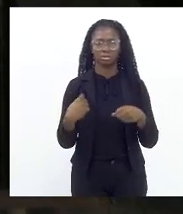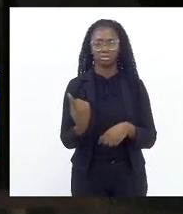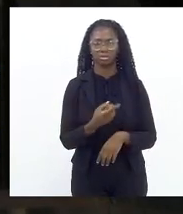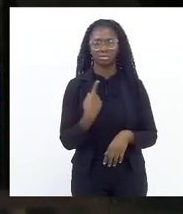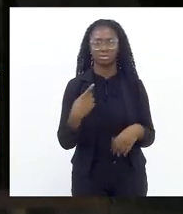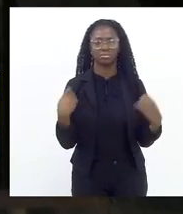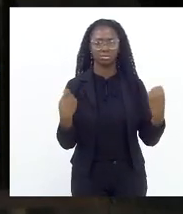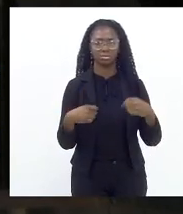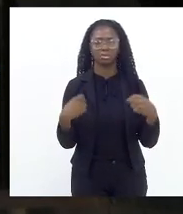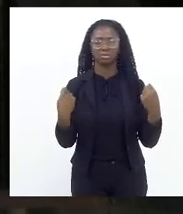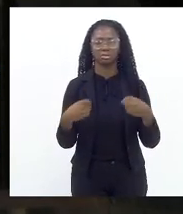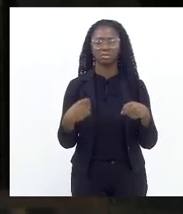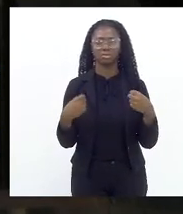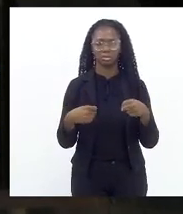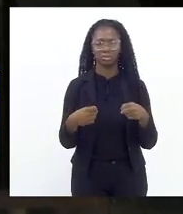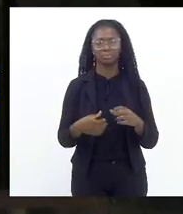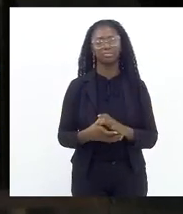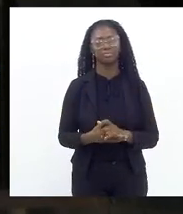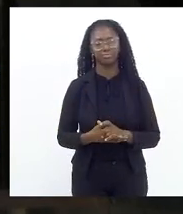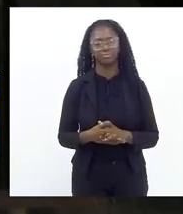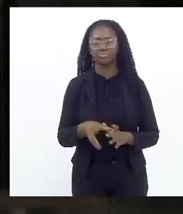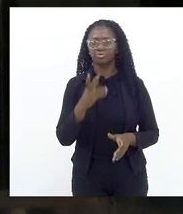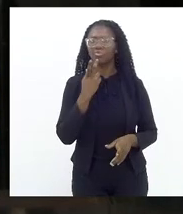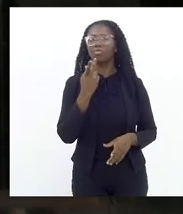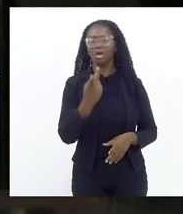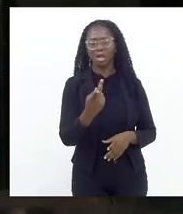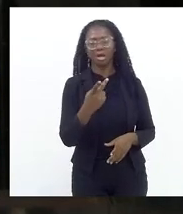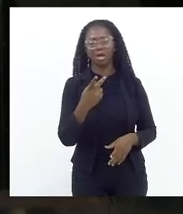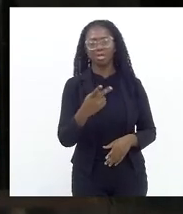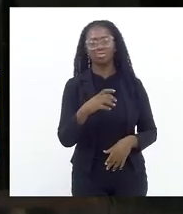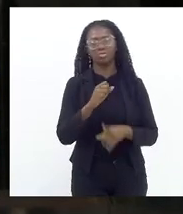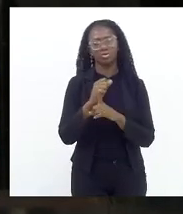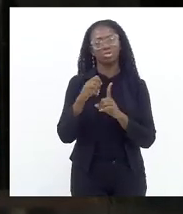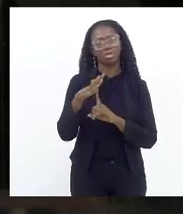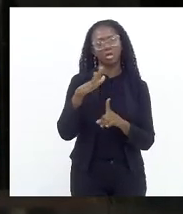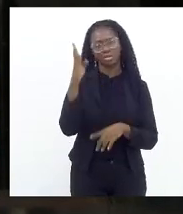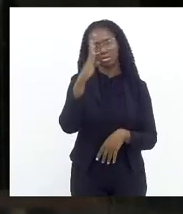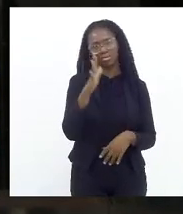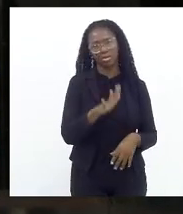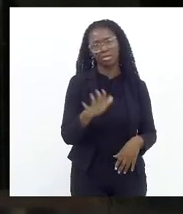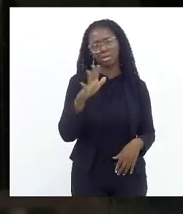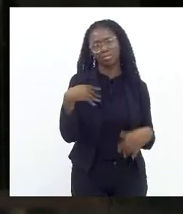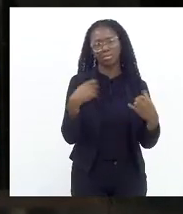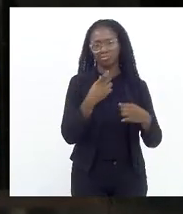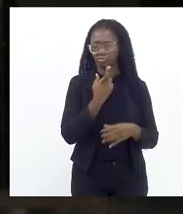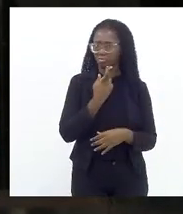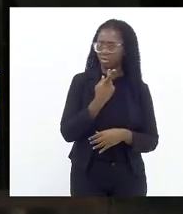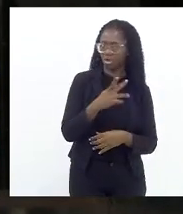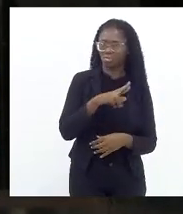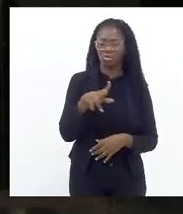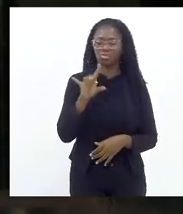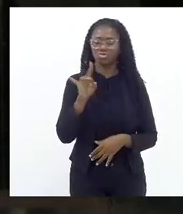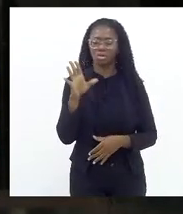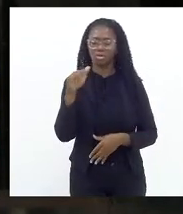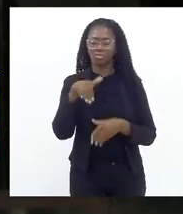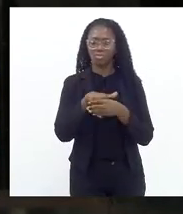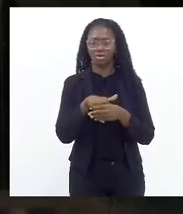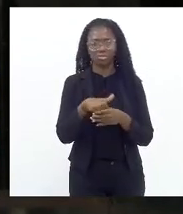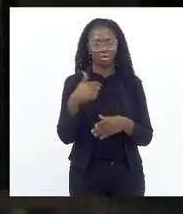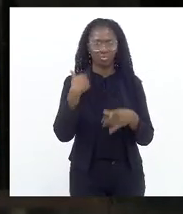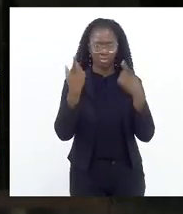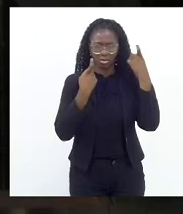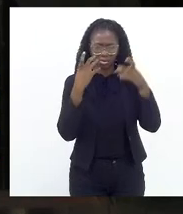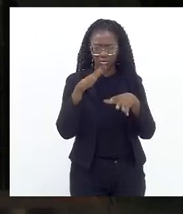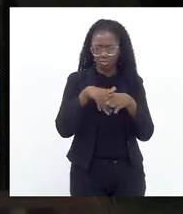isso a gente precisa afirmar, a sociedade brasileira precisa afirmar. não apenas nas urnas. Eu não estou preocupado com